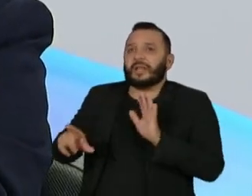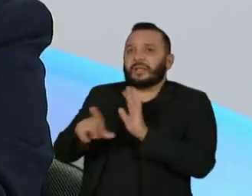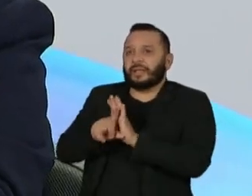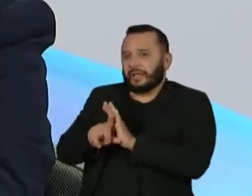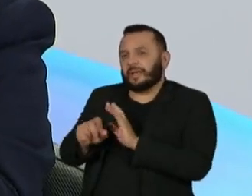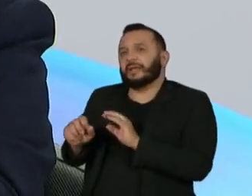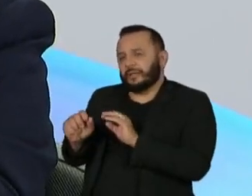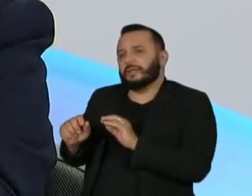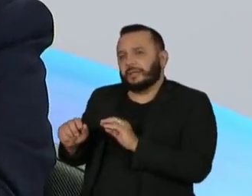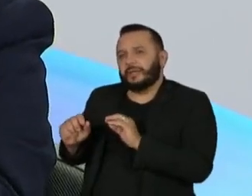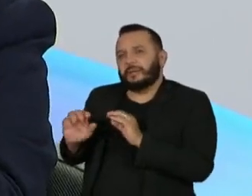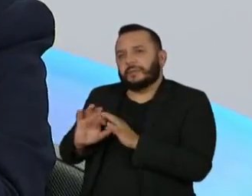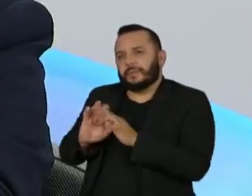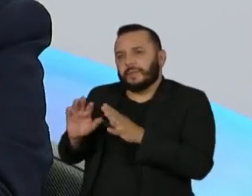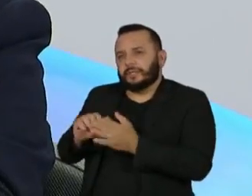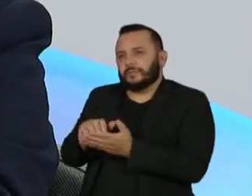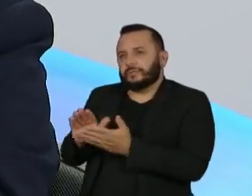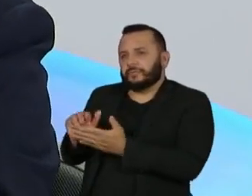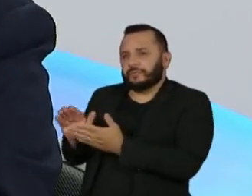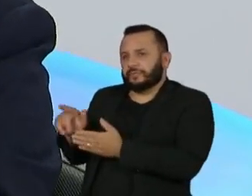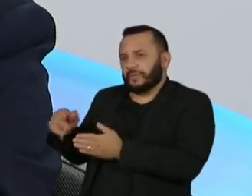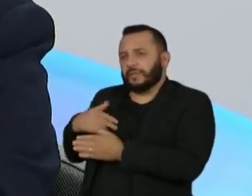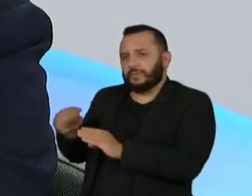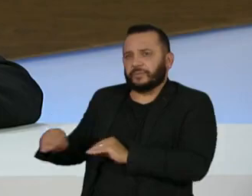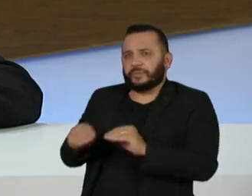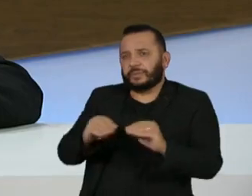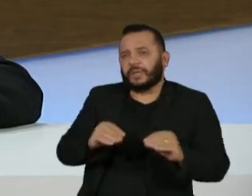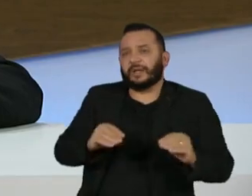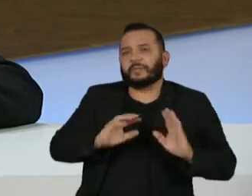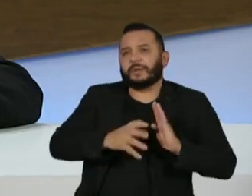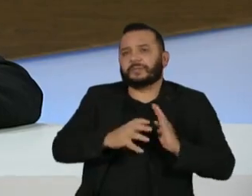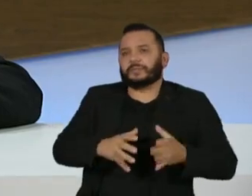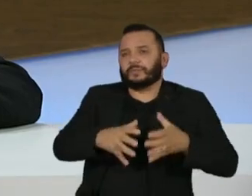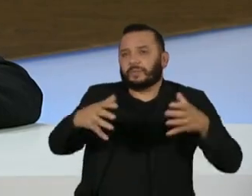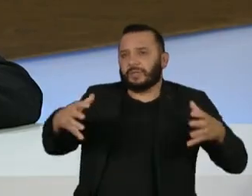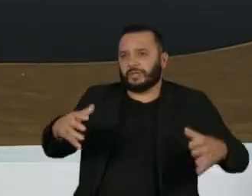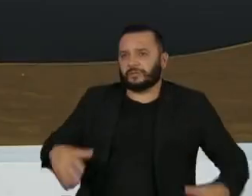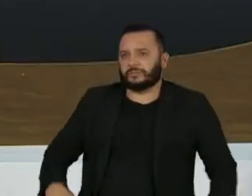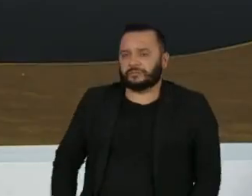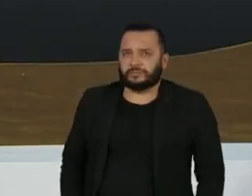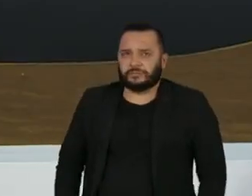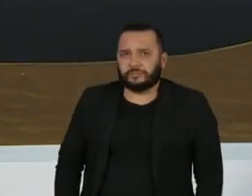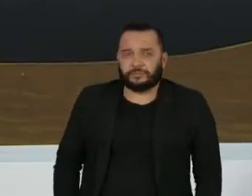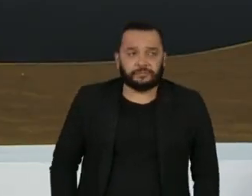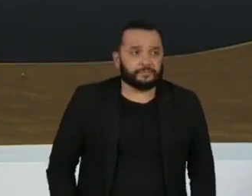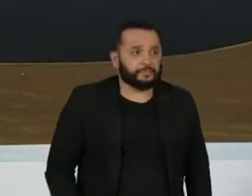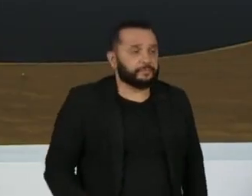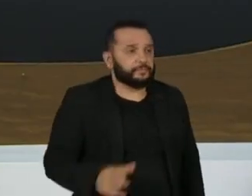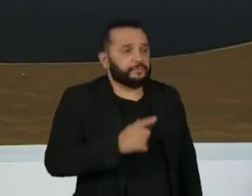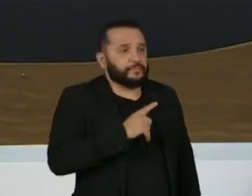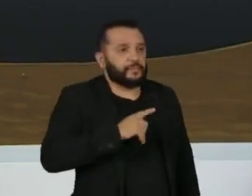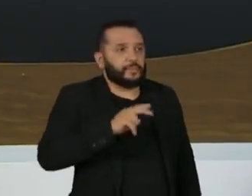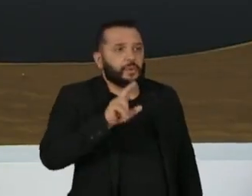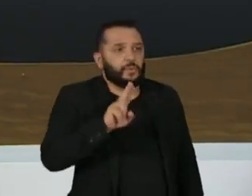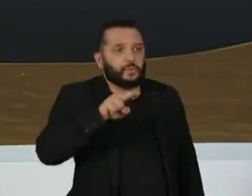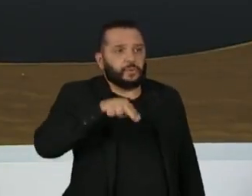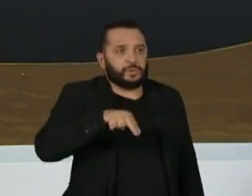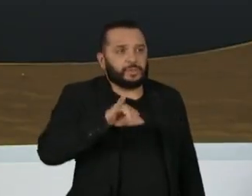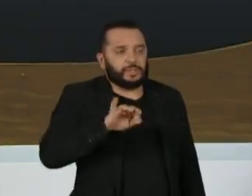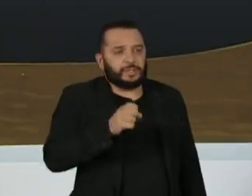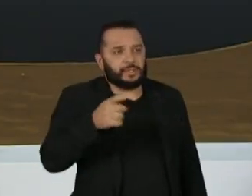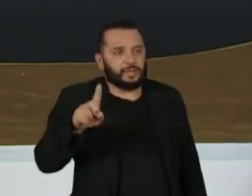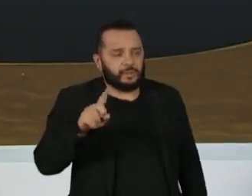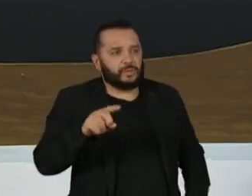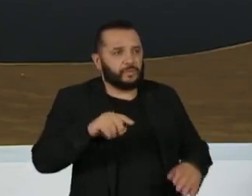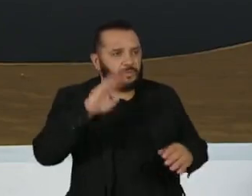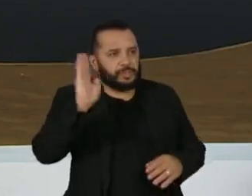permite que saiam eles vão sair vão para os grandes partidos e o possível fusão do União Brasil que já é fruto